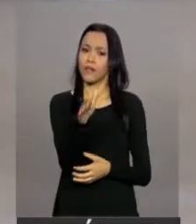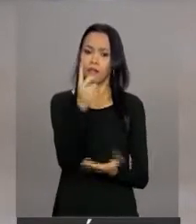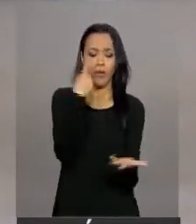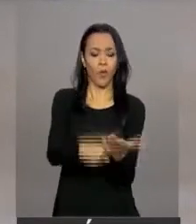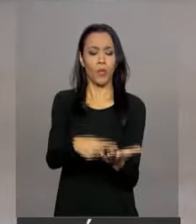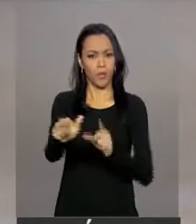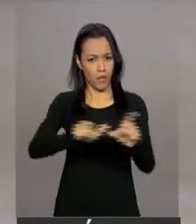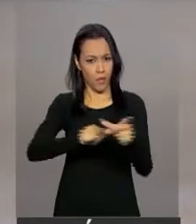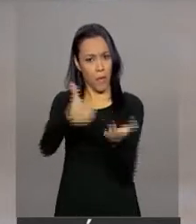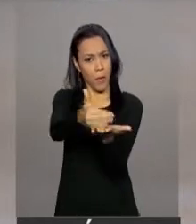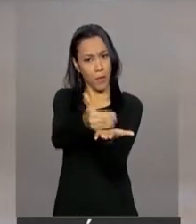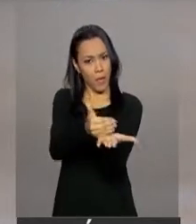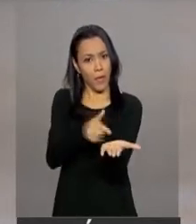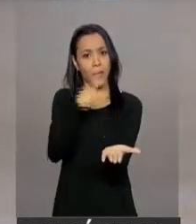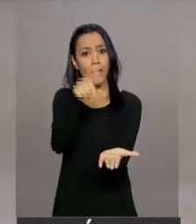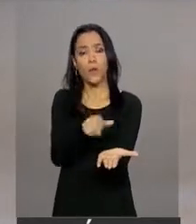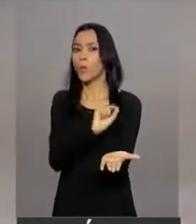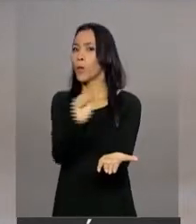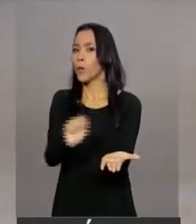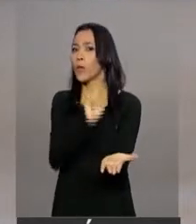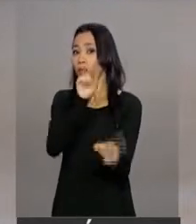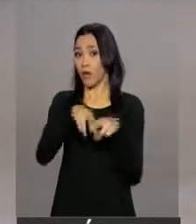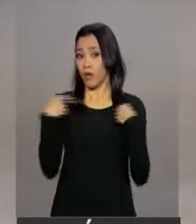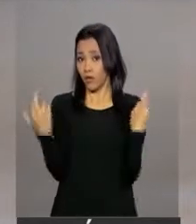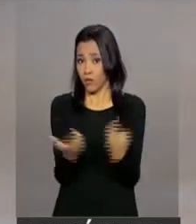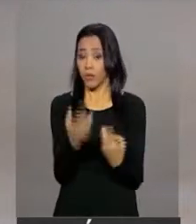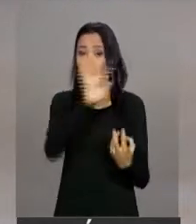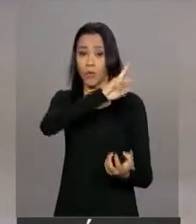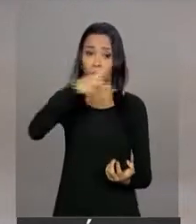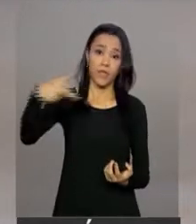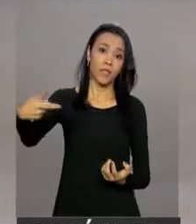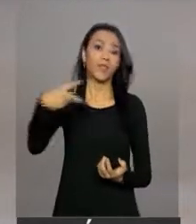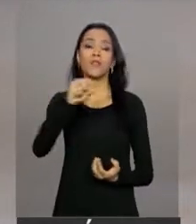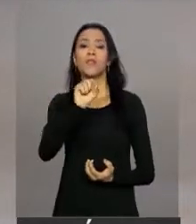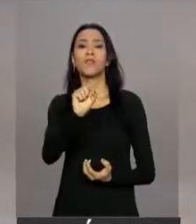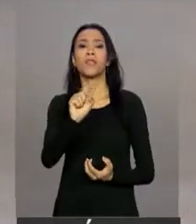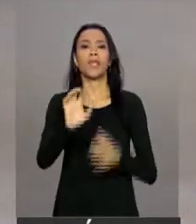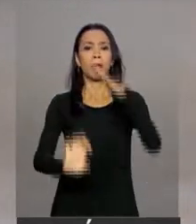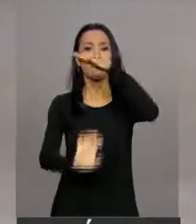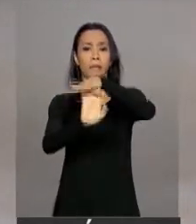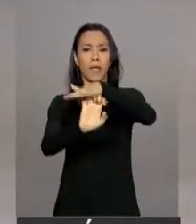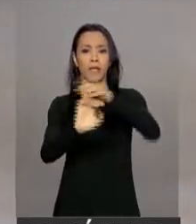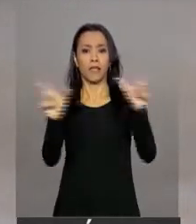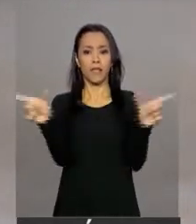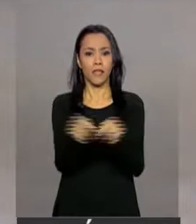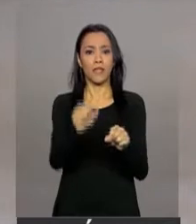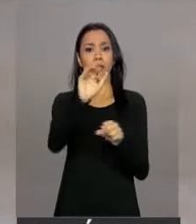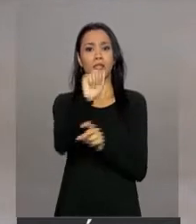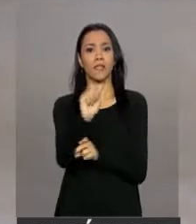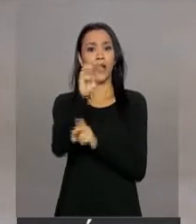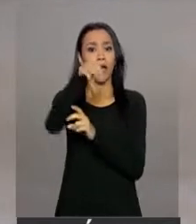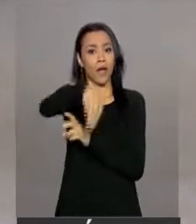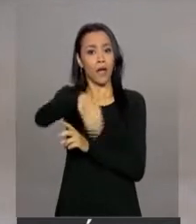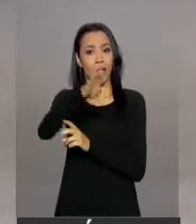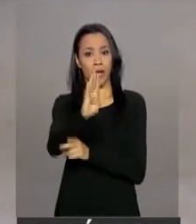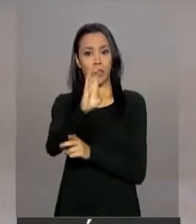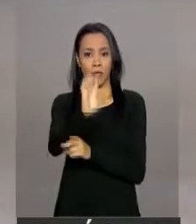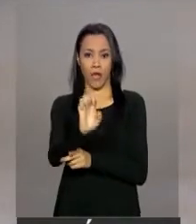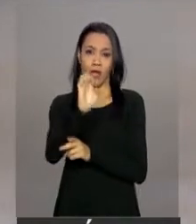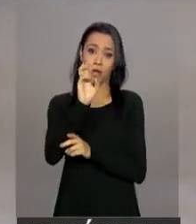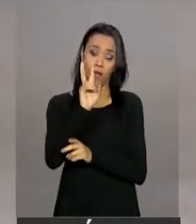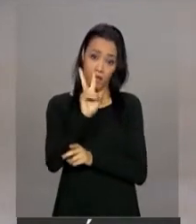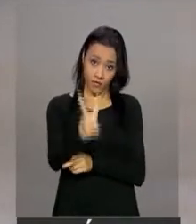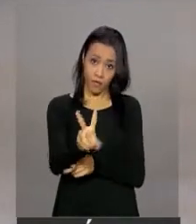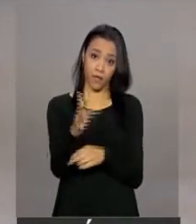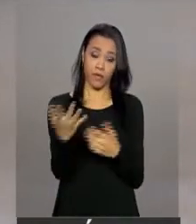agenda do presidente em exercício, está uma reunião com o presidente da Ambev, empresa brasileira do setor de bebidas, Bernardo